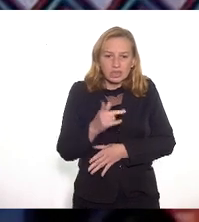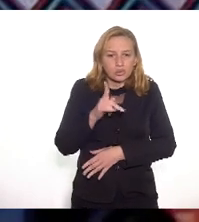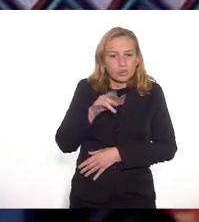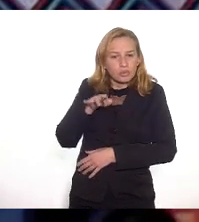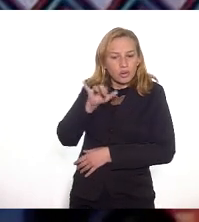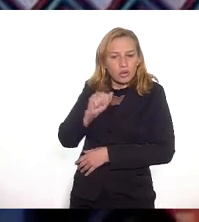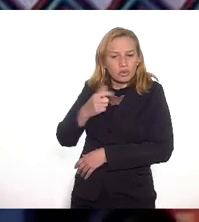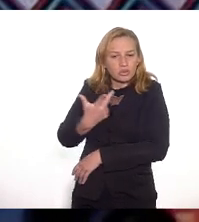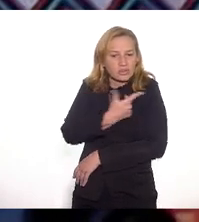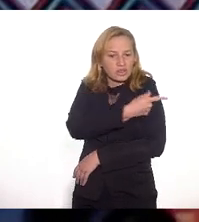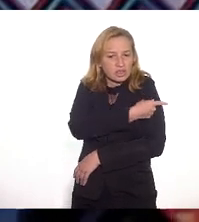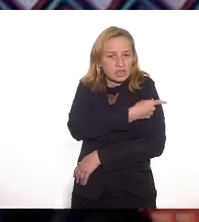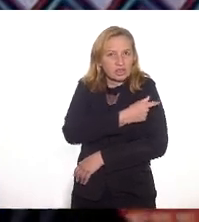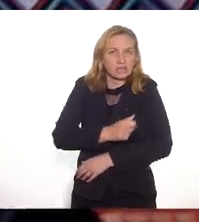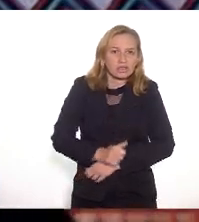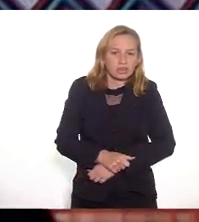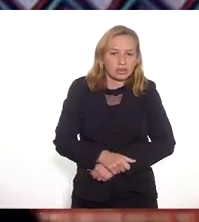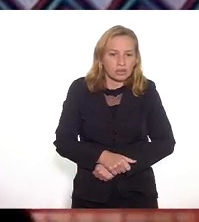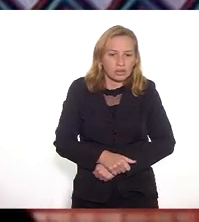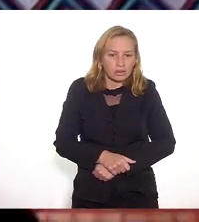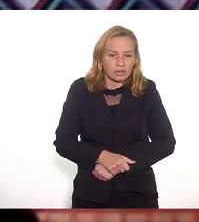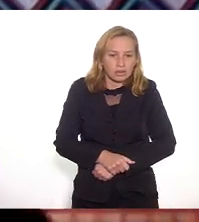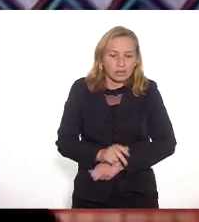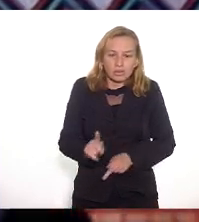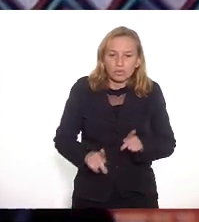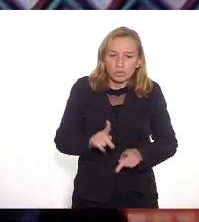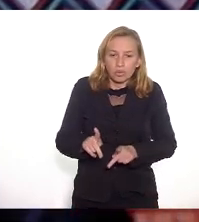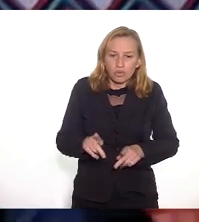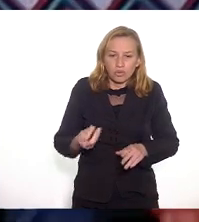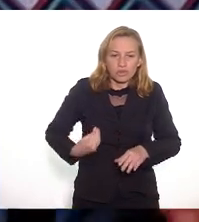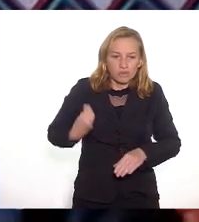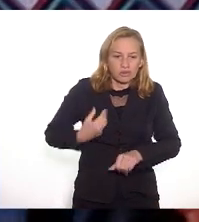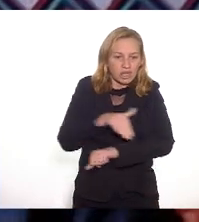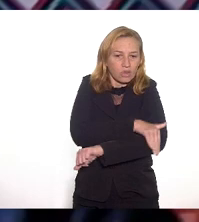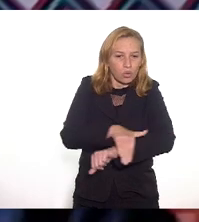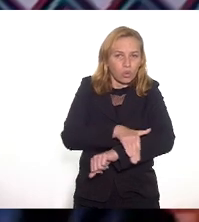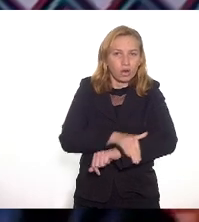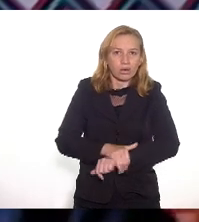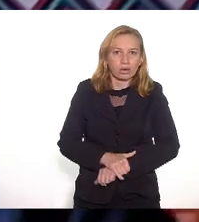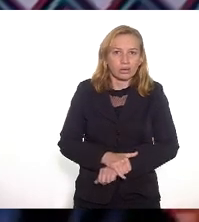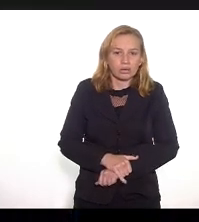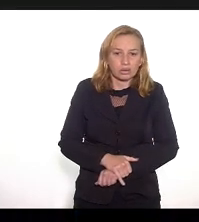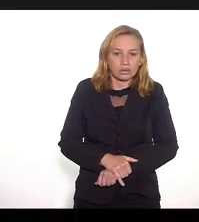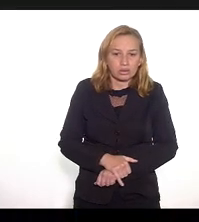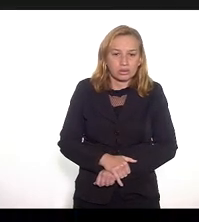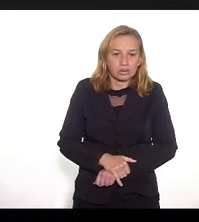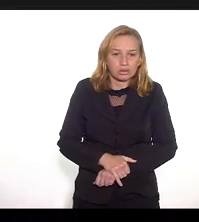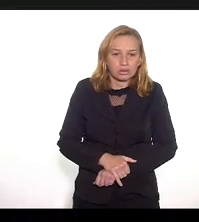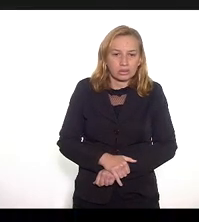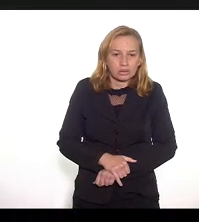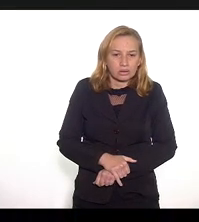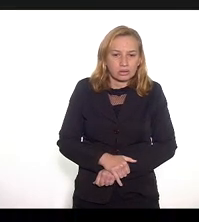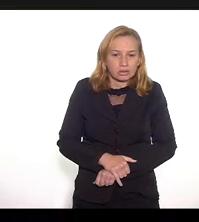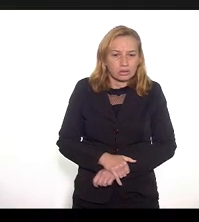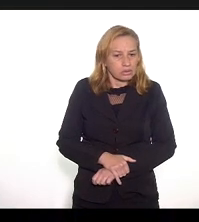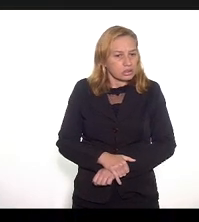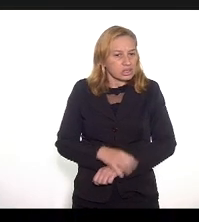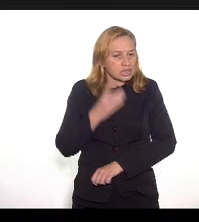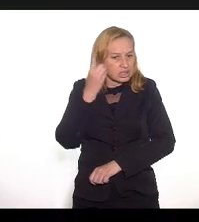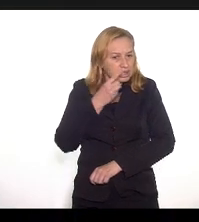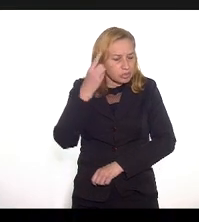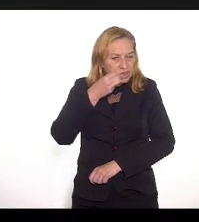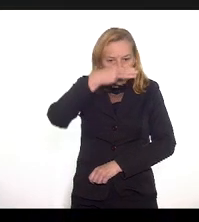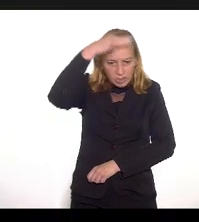de vacinação itinerante para a população em situação de rua. É do Malafaia. Deputado Márcio?